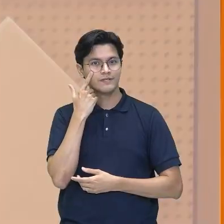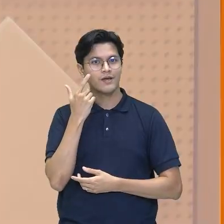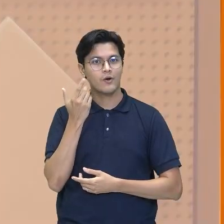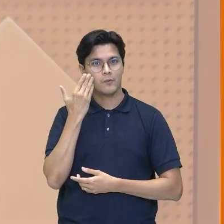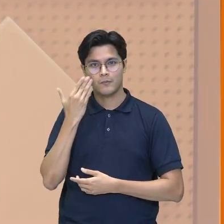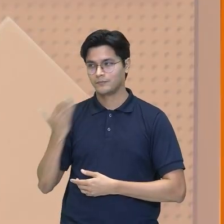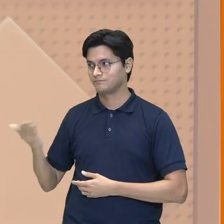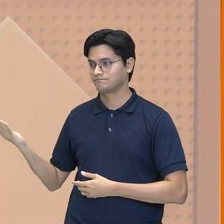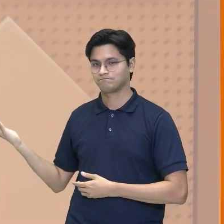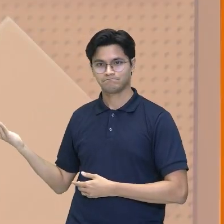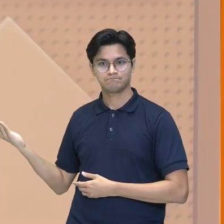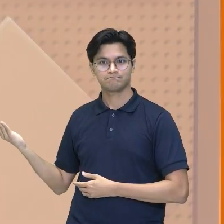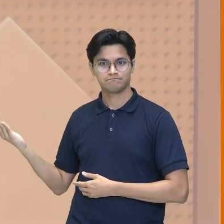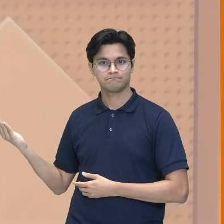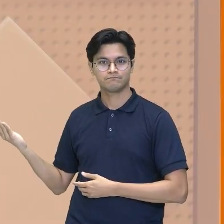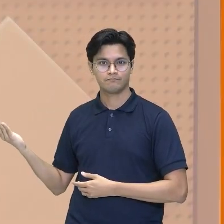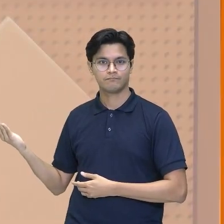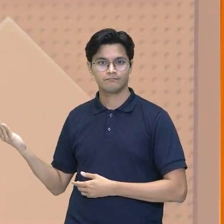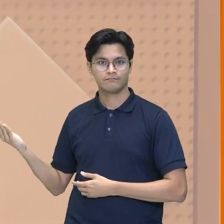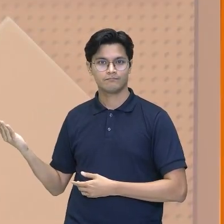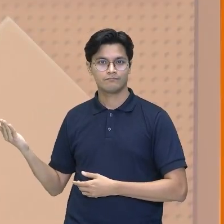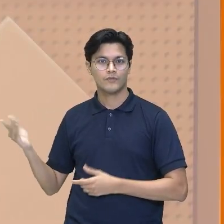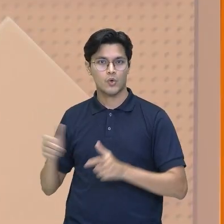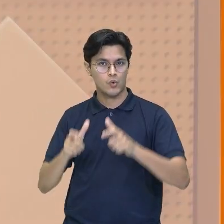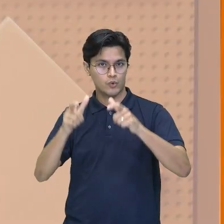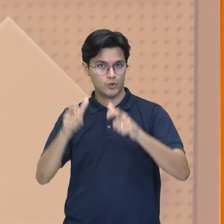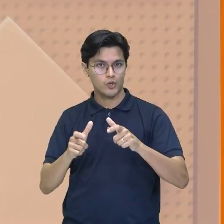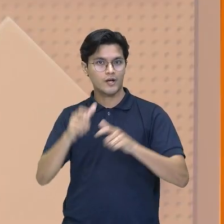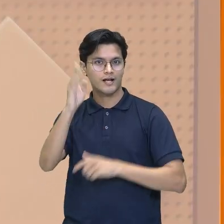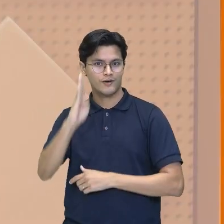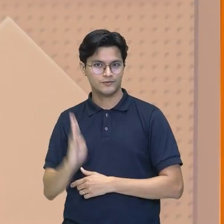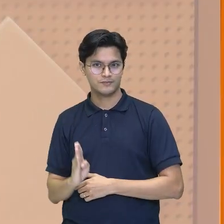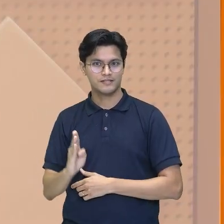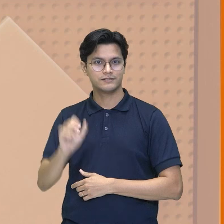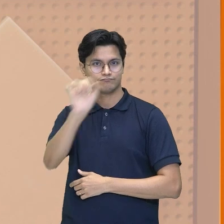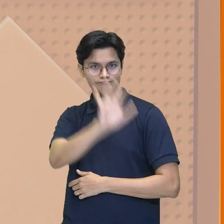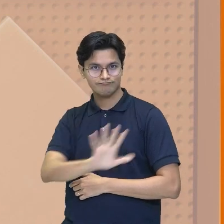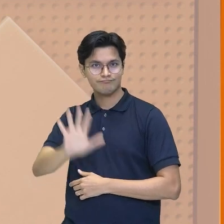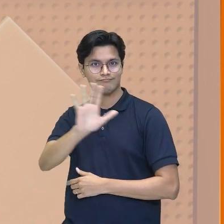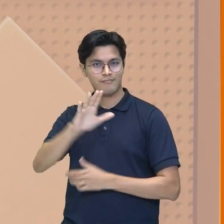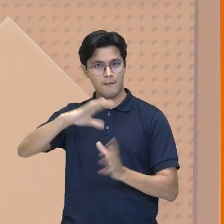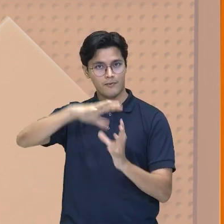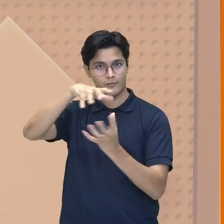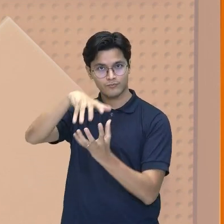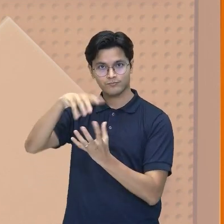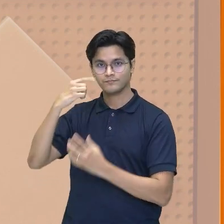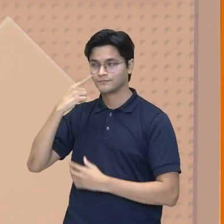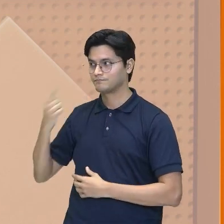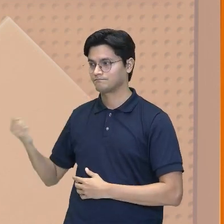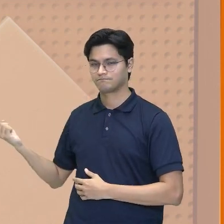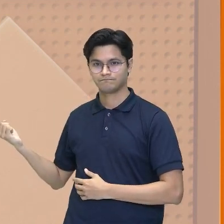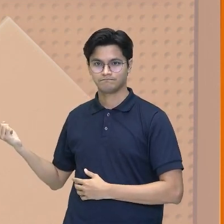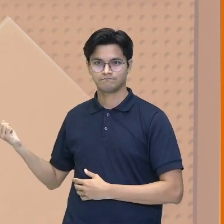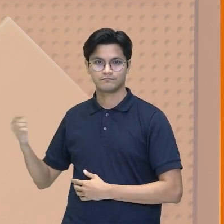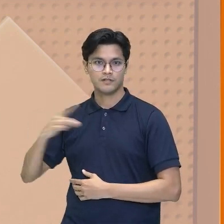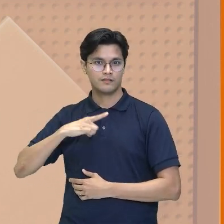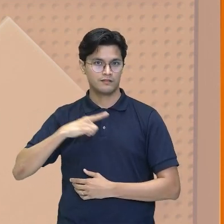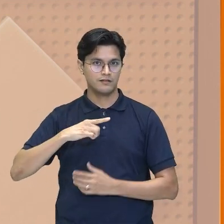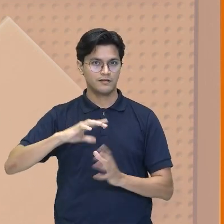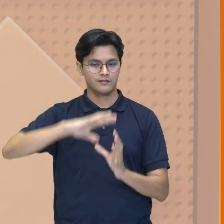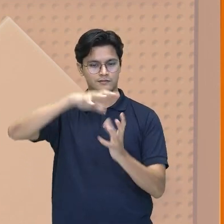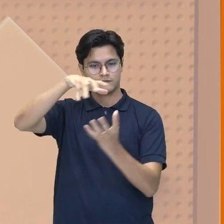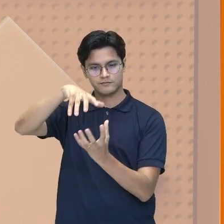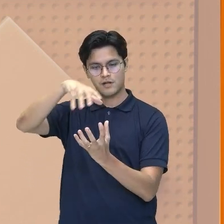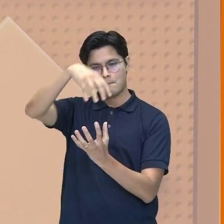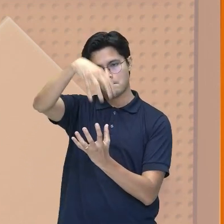vocês, a localização do Brasil no nosso mapa mundi. Então, aí nós temos os continentes da